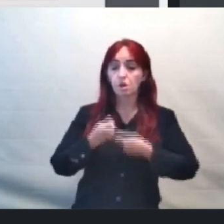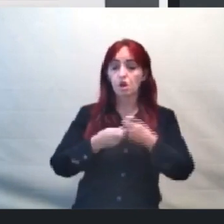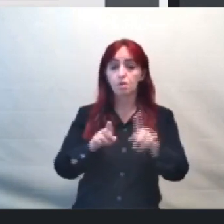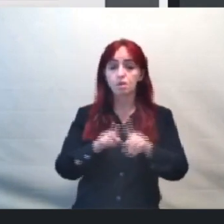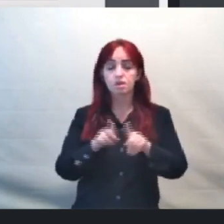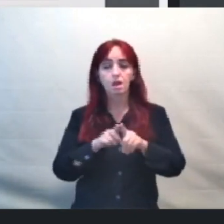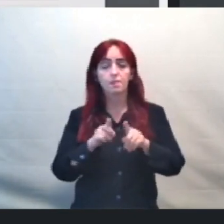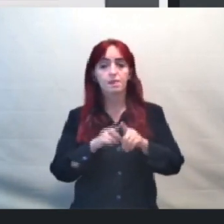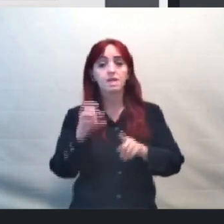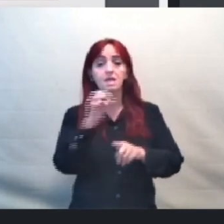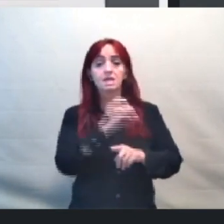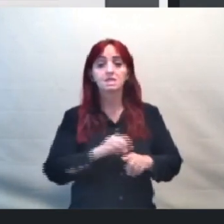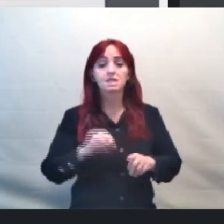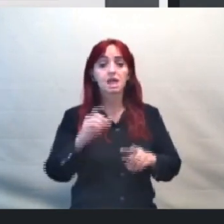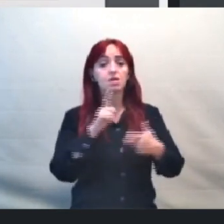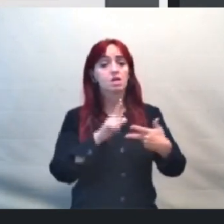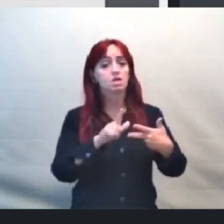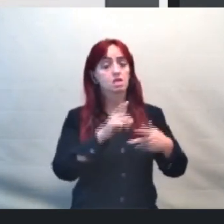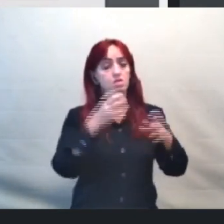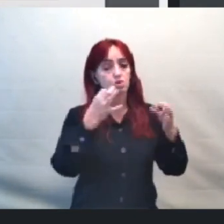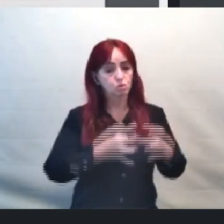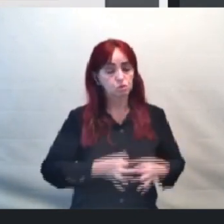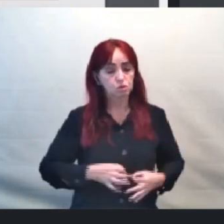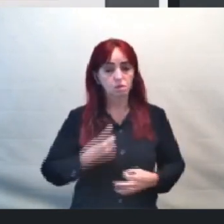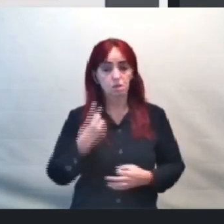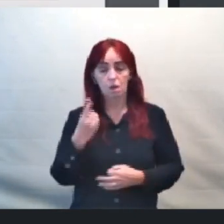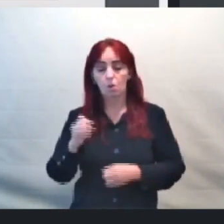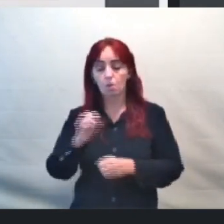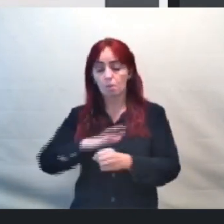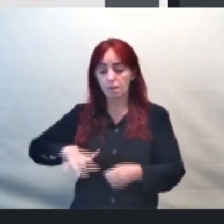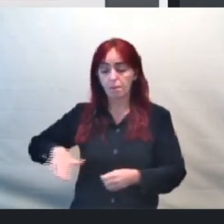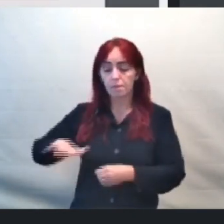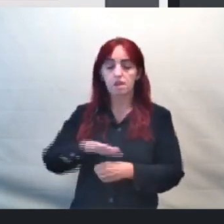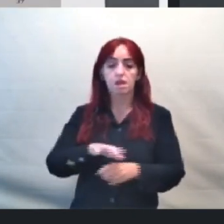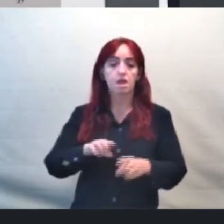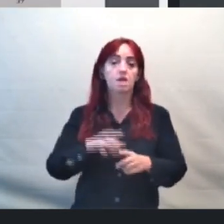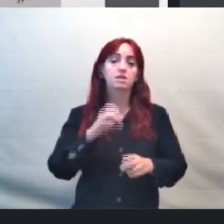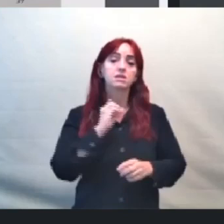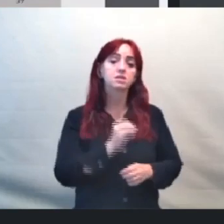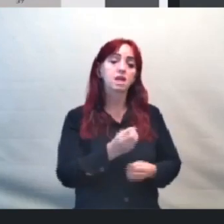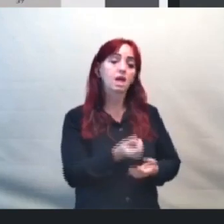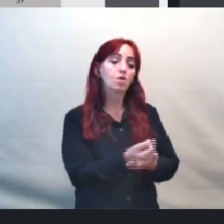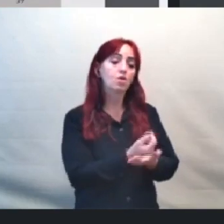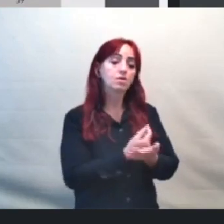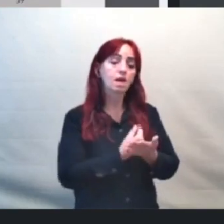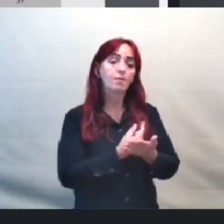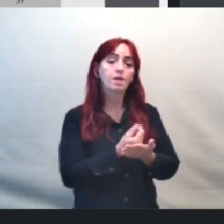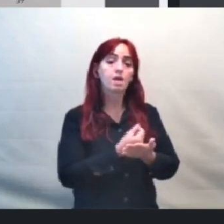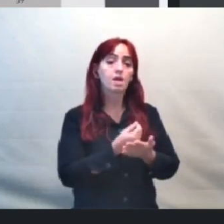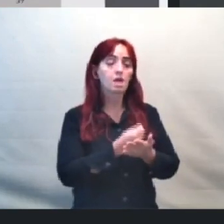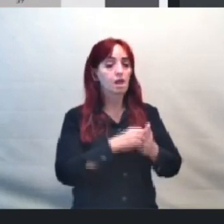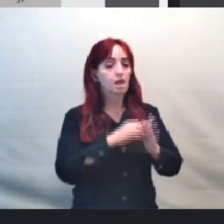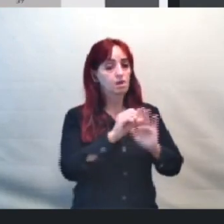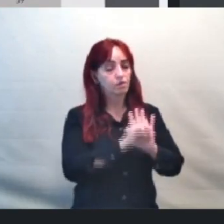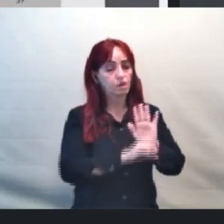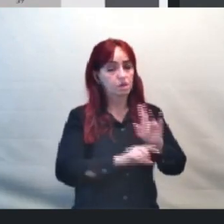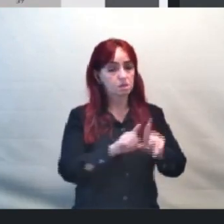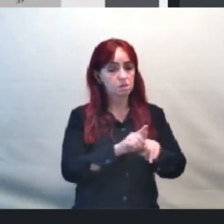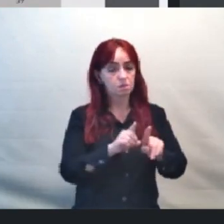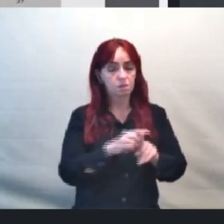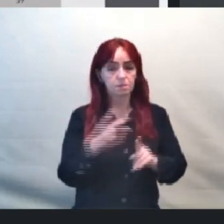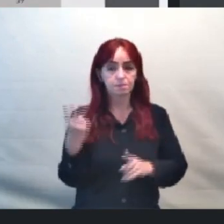legislação e justiça, uma no meio ambiente, zero no orçamento e finanças, 2 no saúde e saneamento